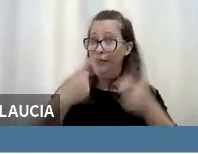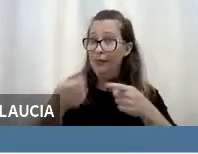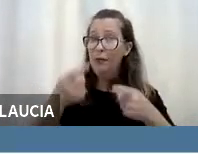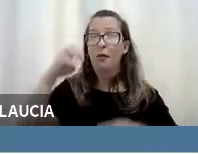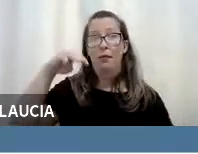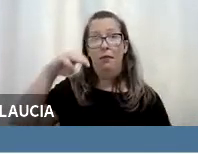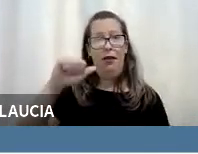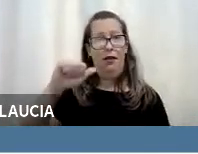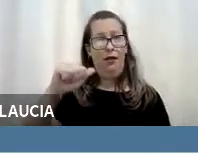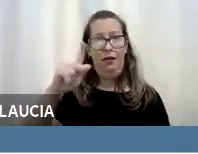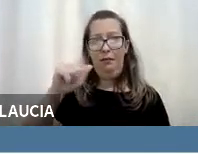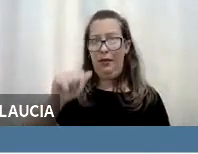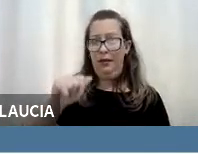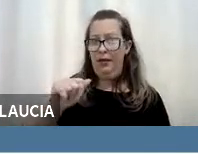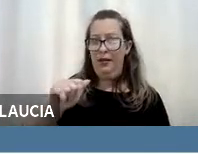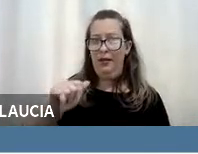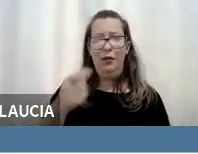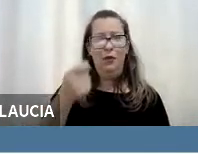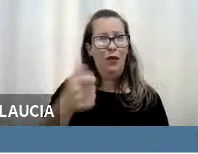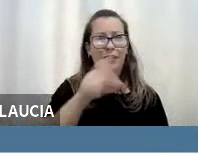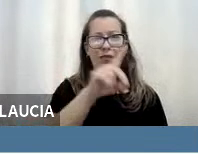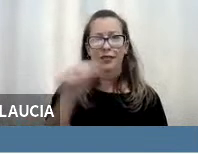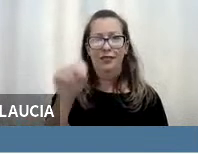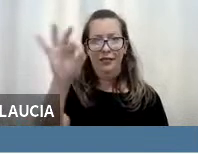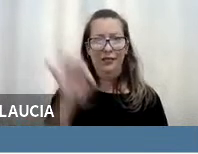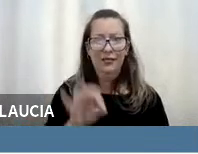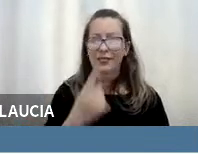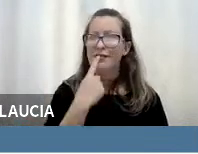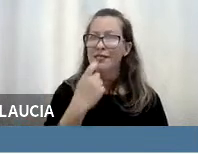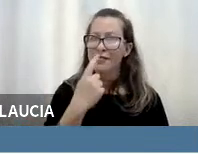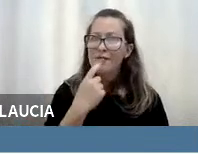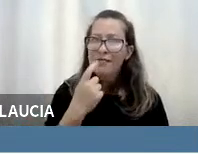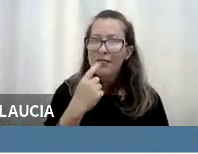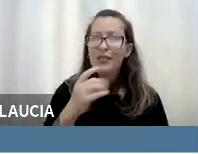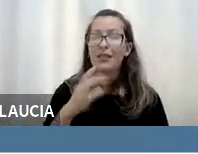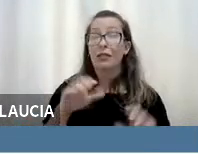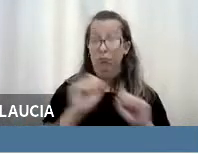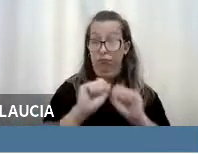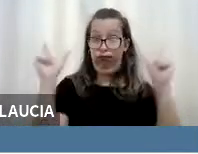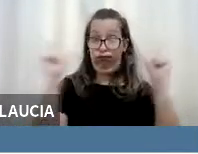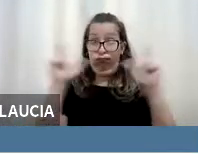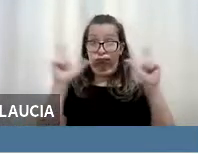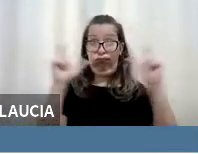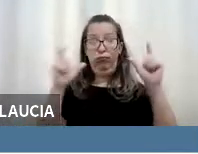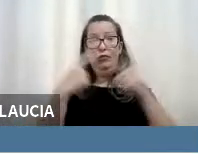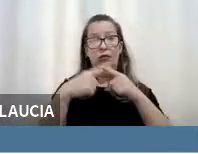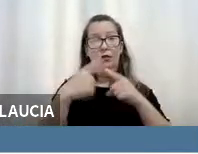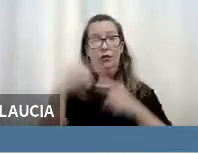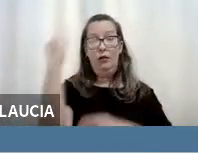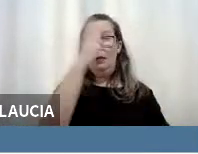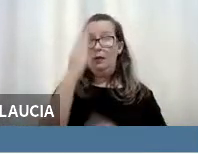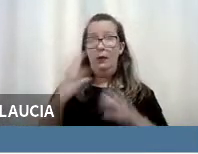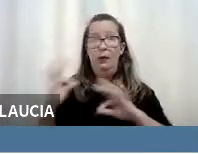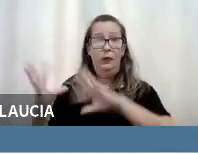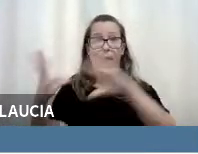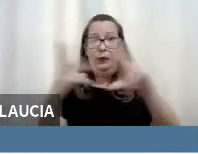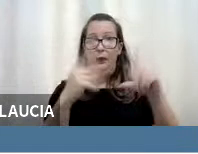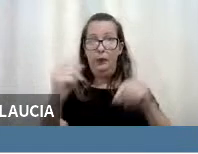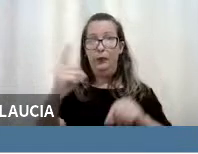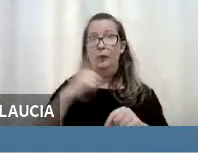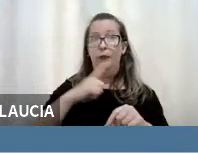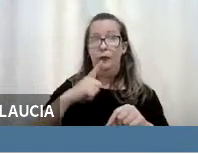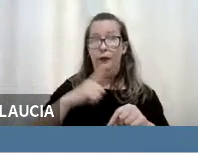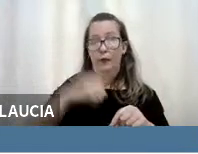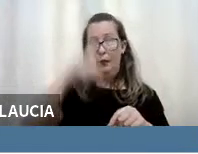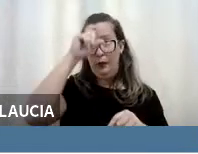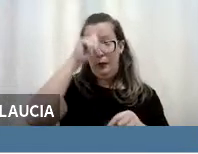quando acendeu, né, a luz vermelha, o Brasil todo tinha uma taxa de ocupação de leitos, estava